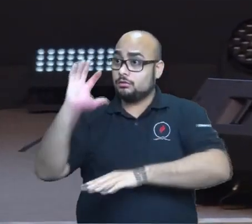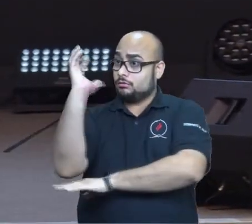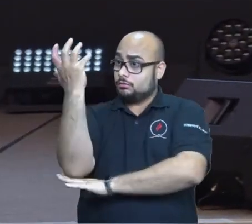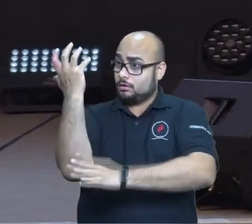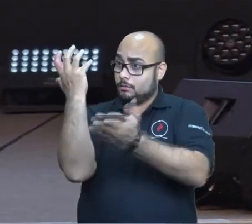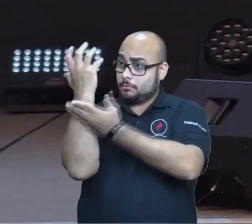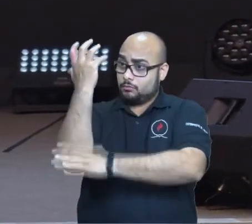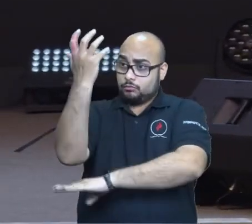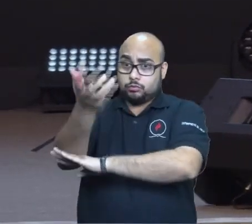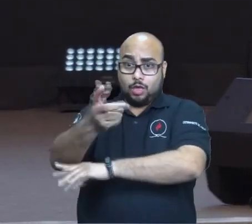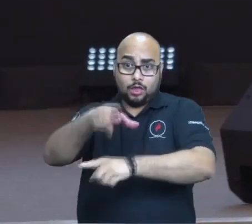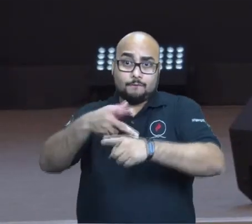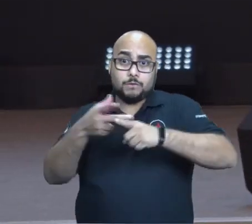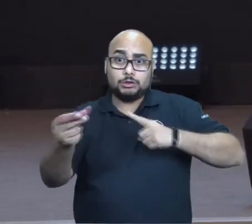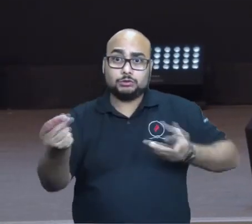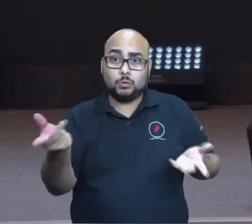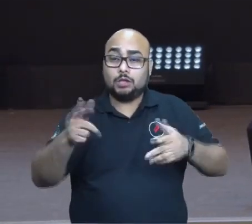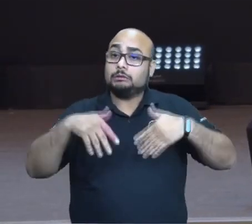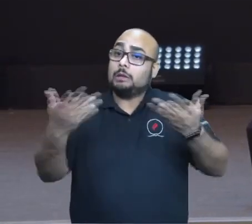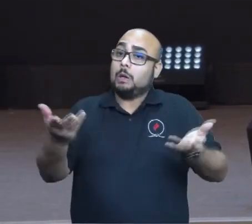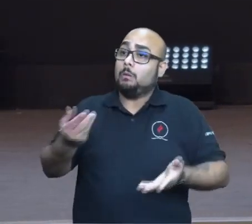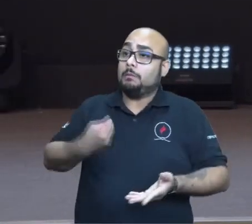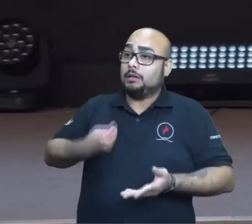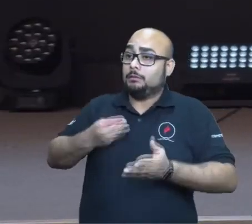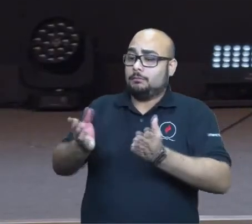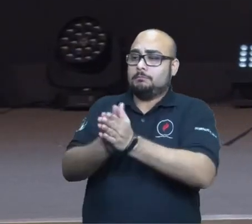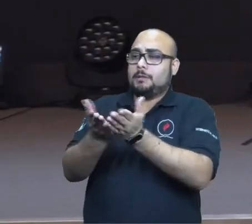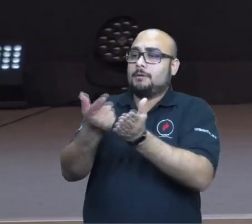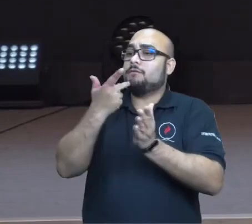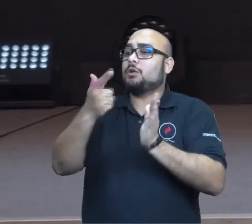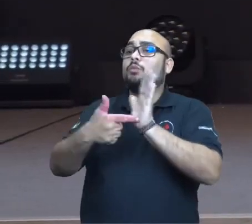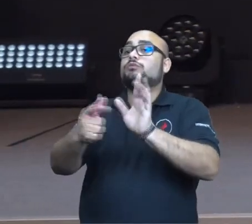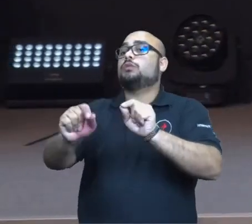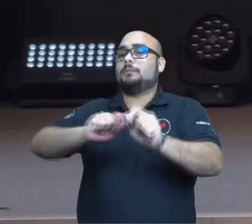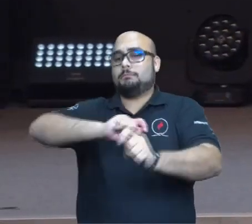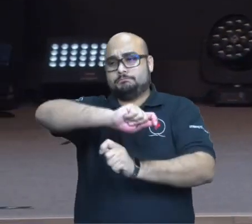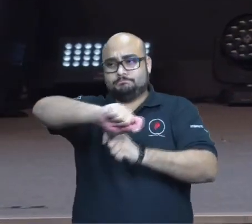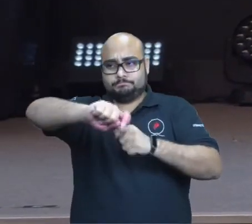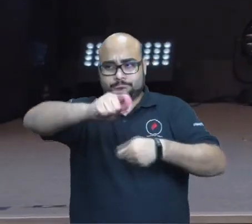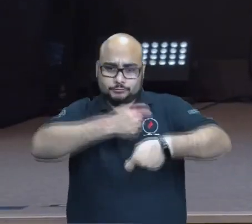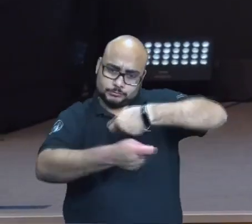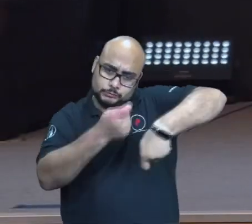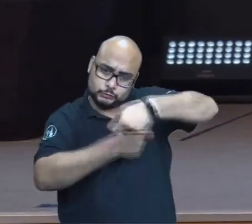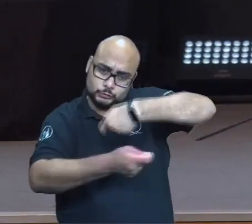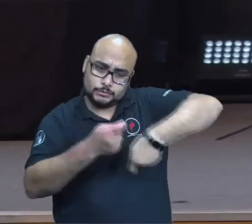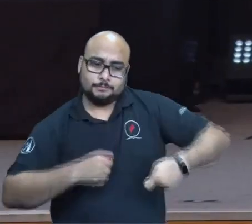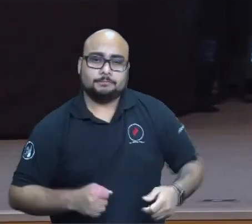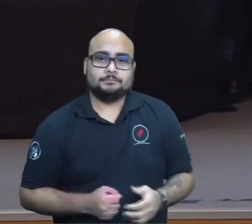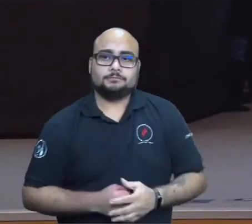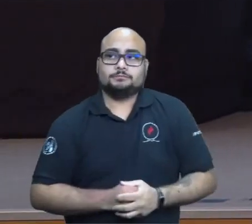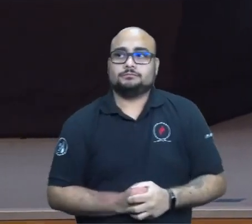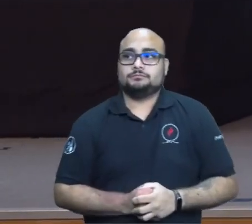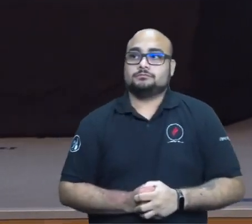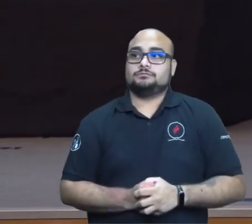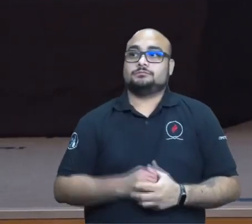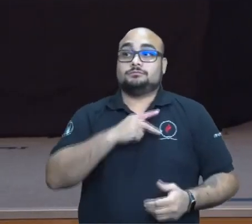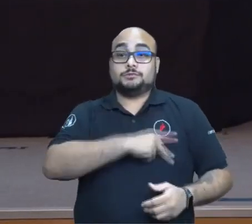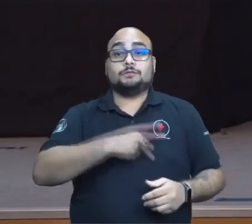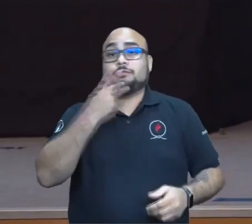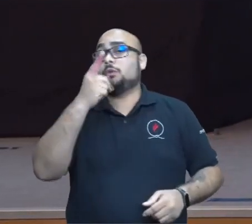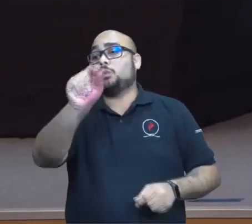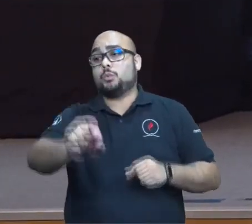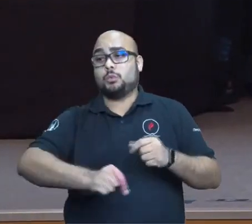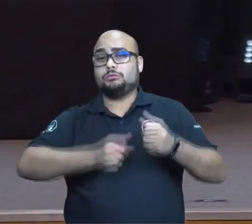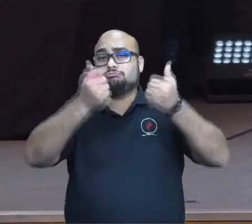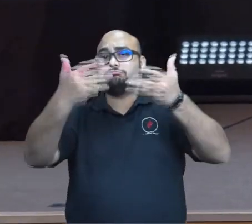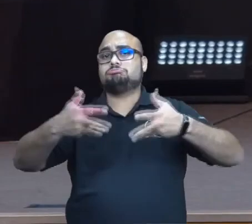é essa ração não é sobre isso que largamente algumas vezes o apóstolo Paulo falou sobre a